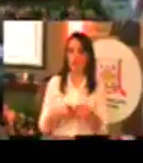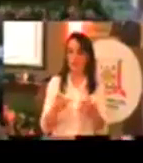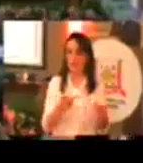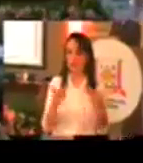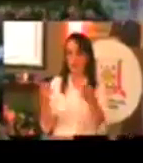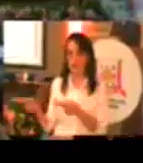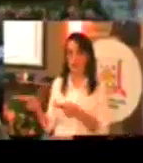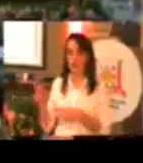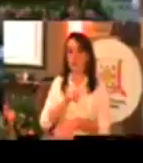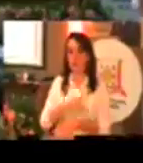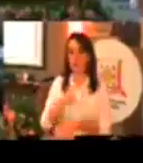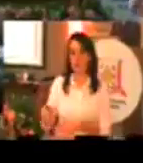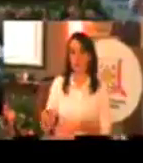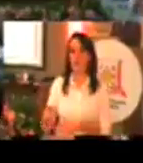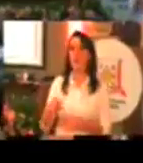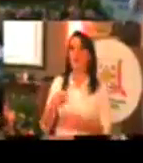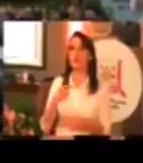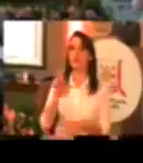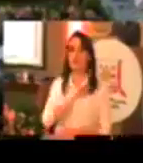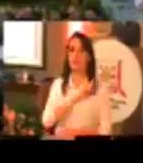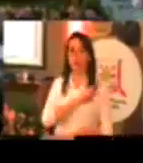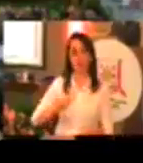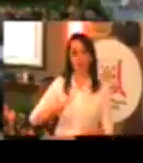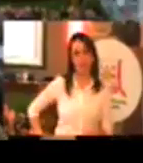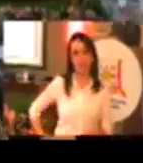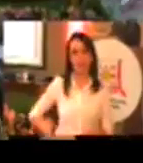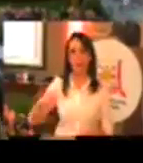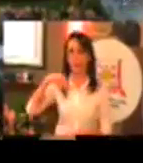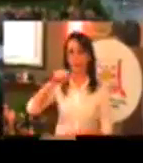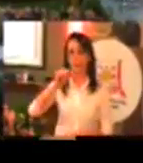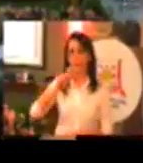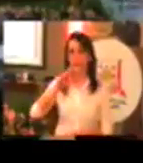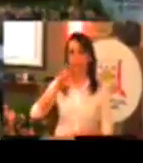Integrante da mesa diretora da Câmara de Vereadores, vereador.